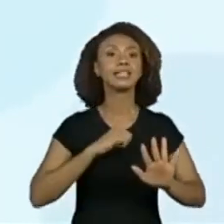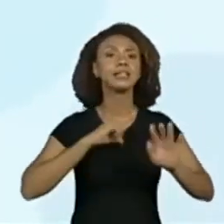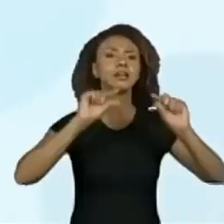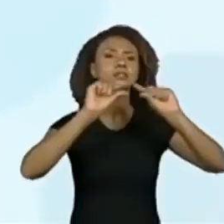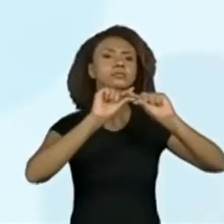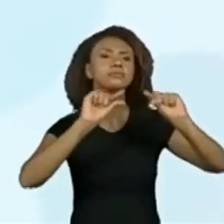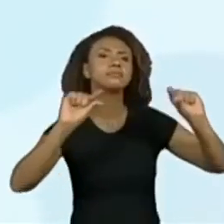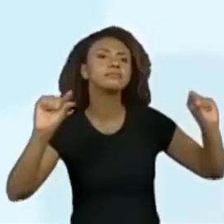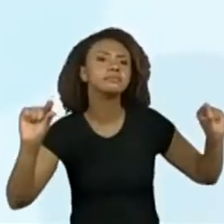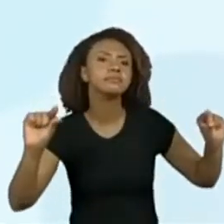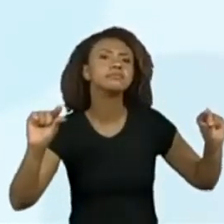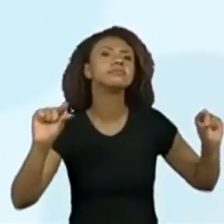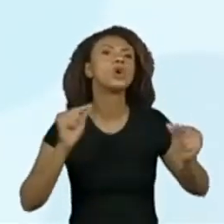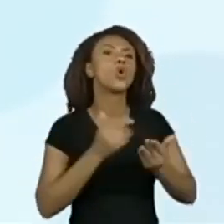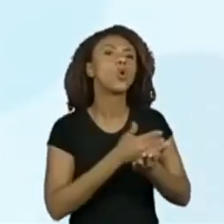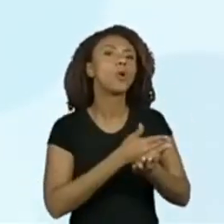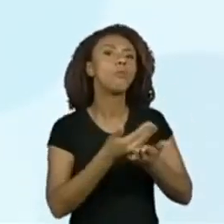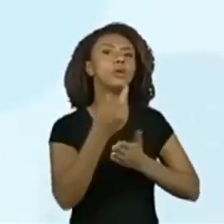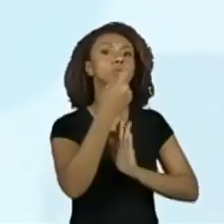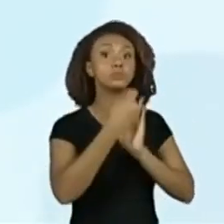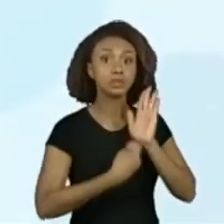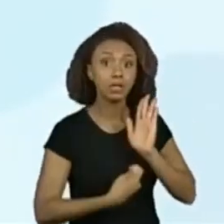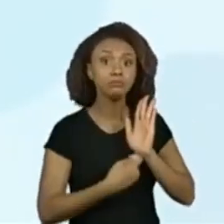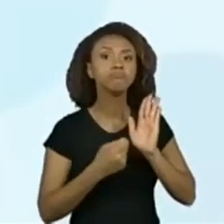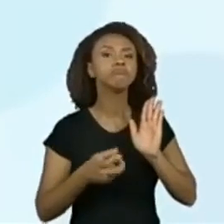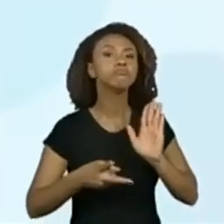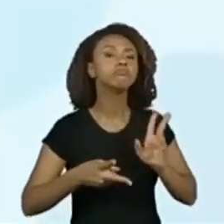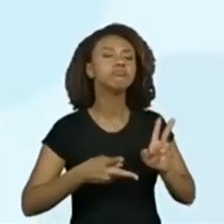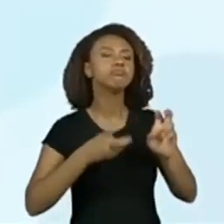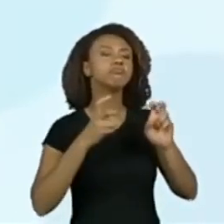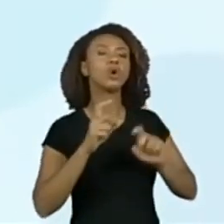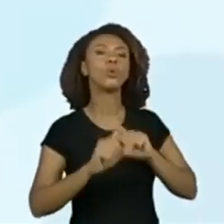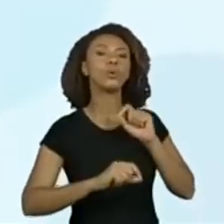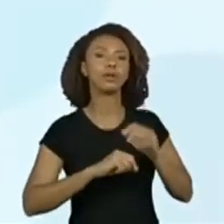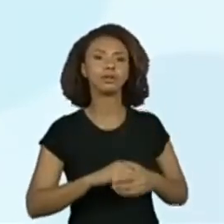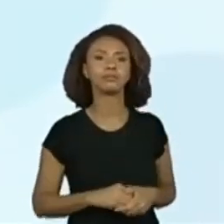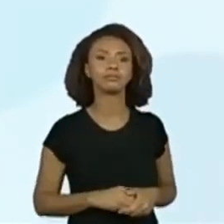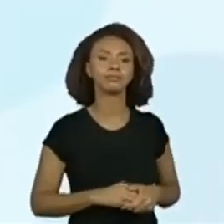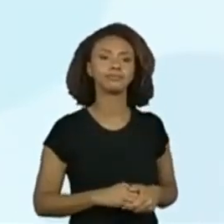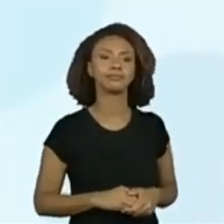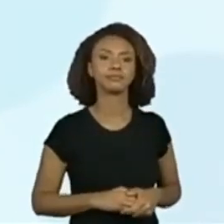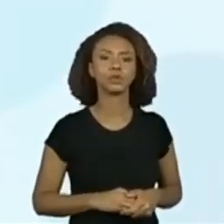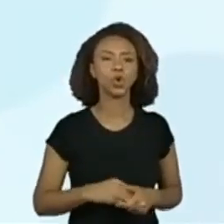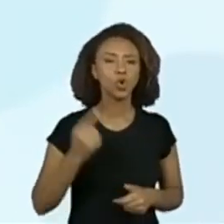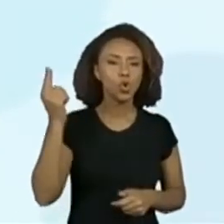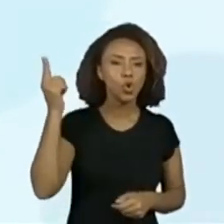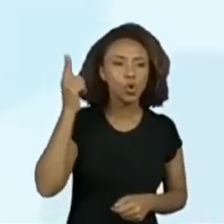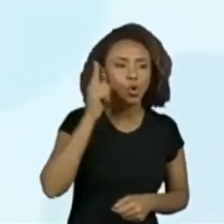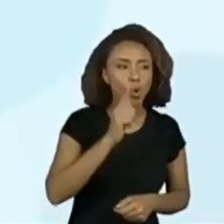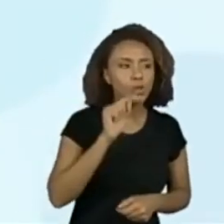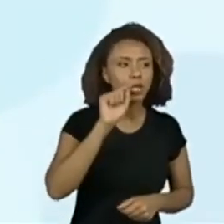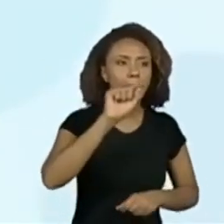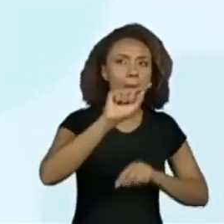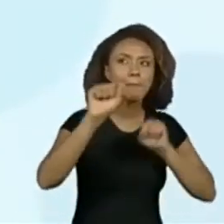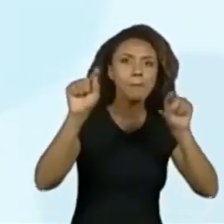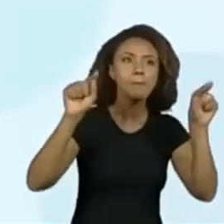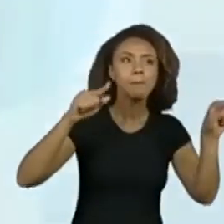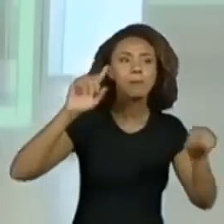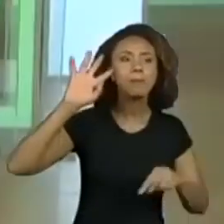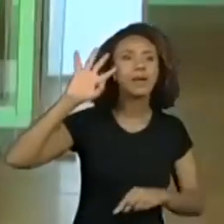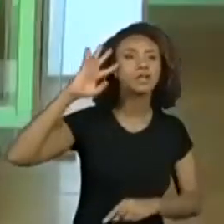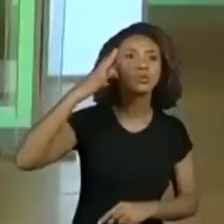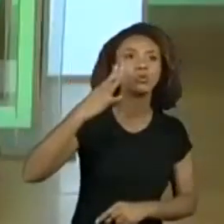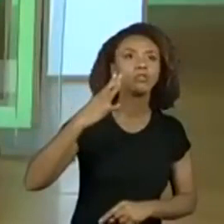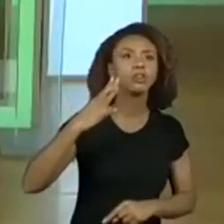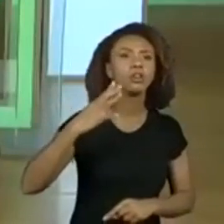a introdução nós conseguimos perceber que para nós resolvermos o que se pede que aqui ainda não foi